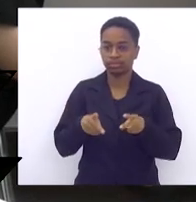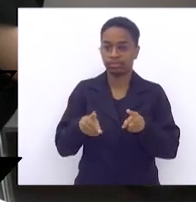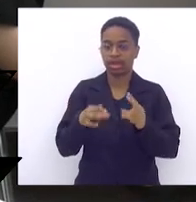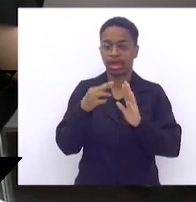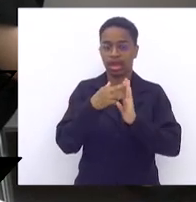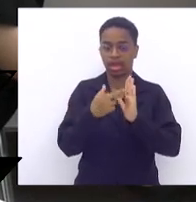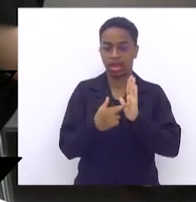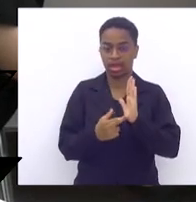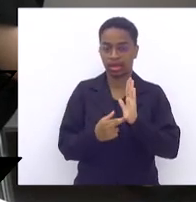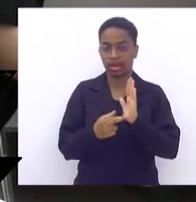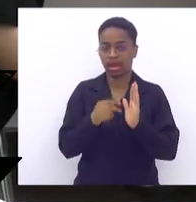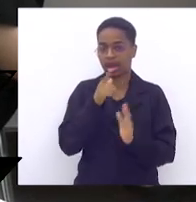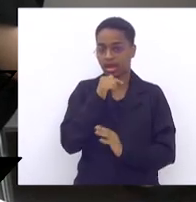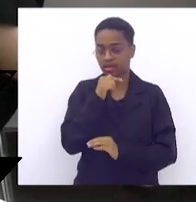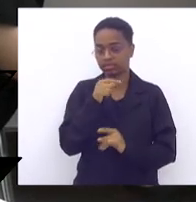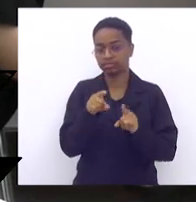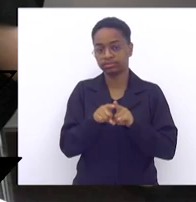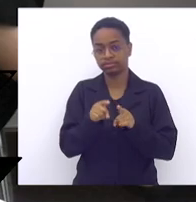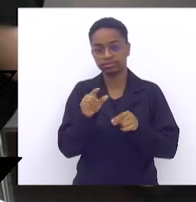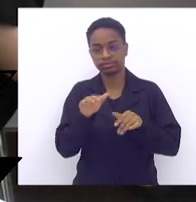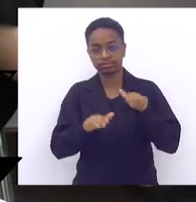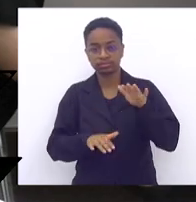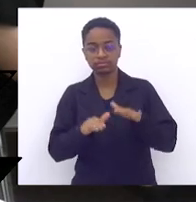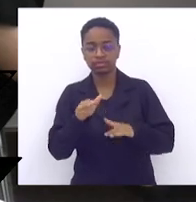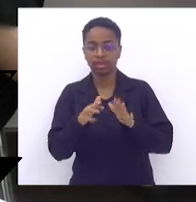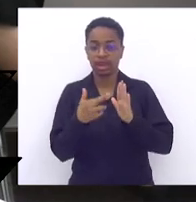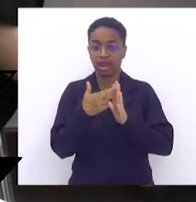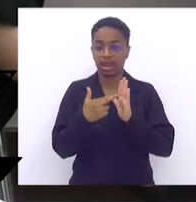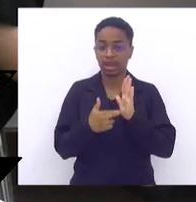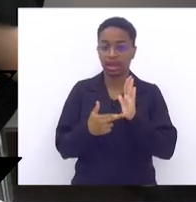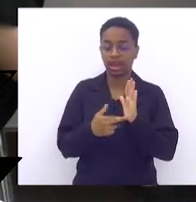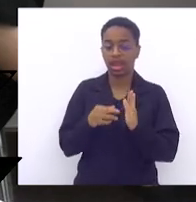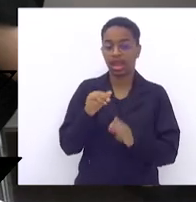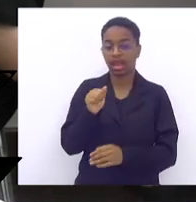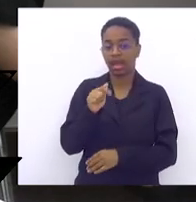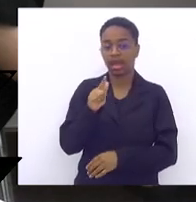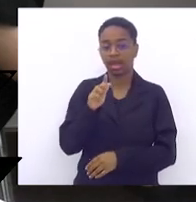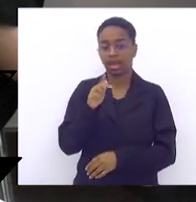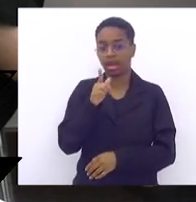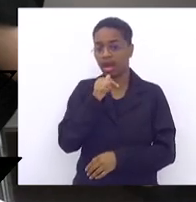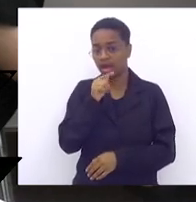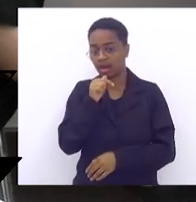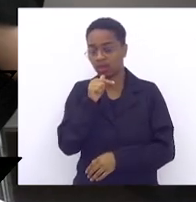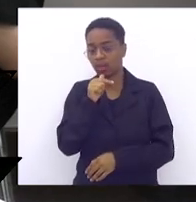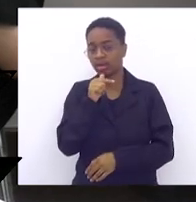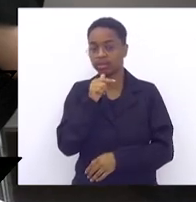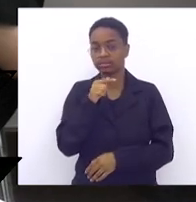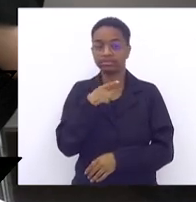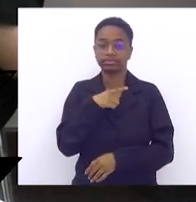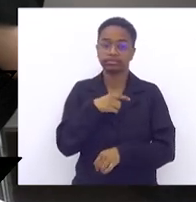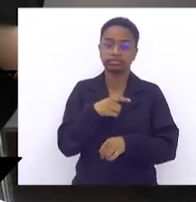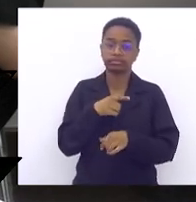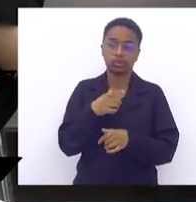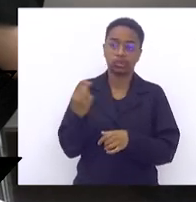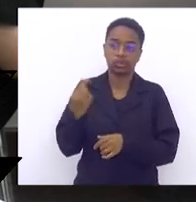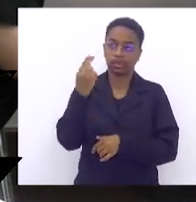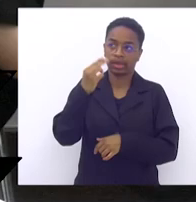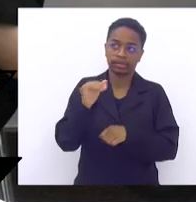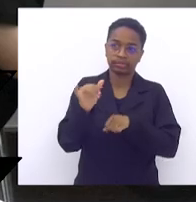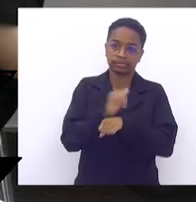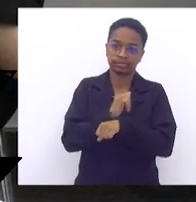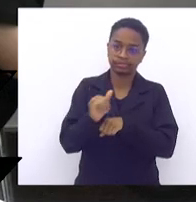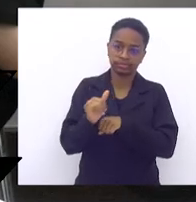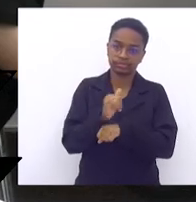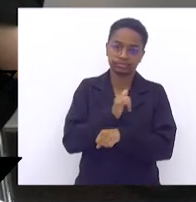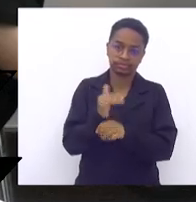Águas. E, muitas vezes, o Código das Águas é insuficiente para uma importância estratégica de um rio. Você está entendendo?